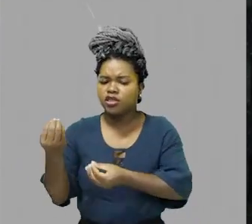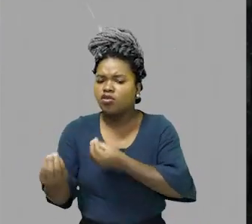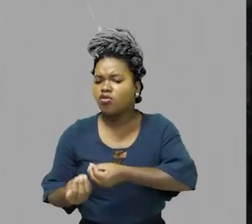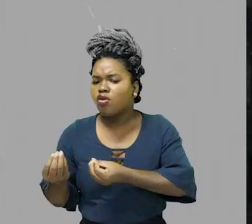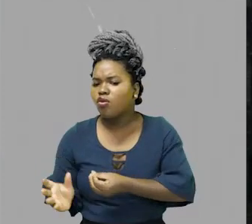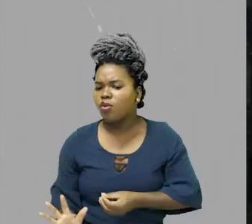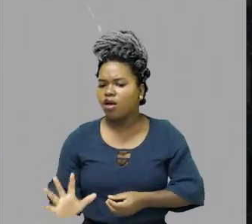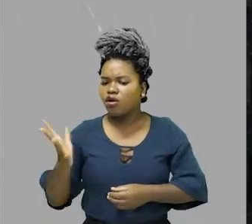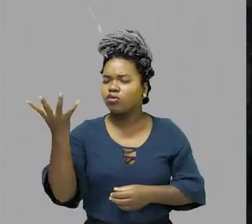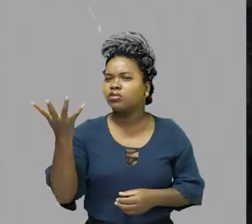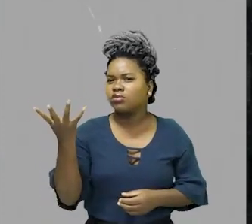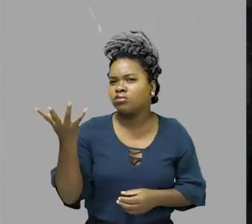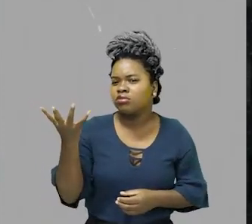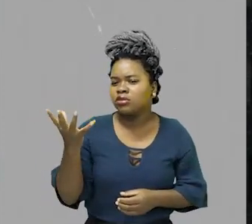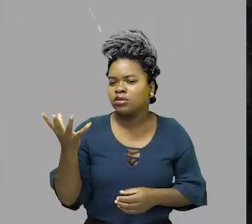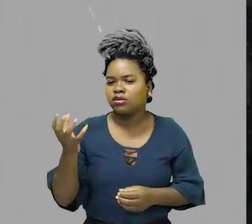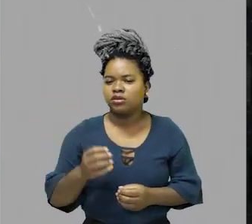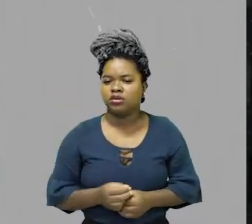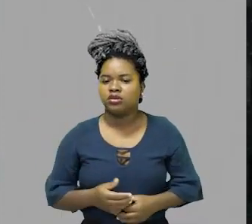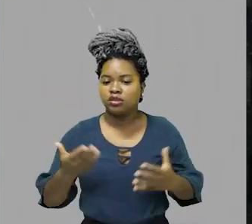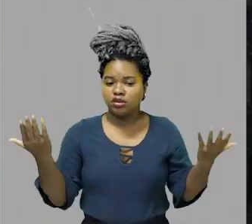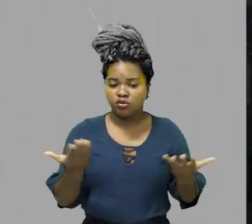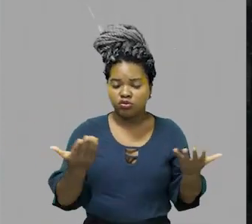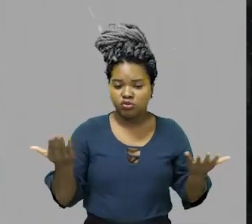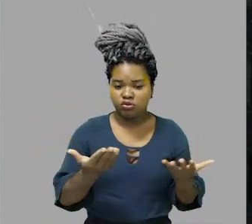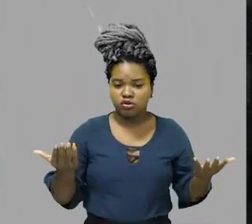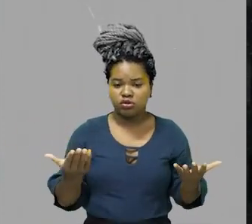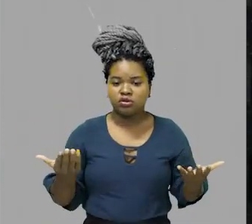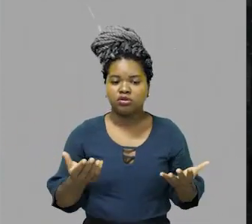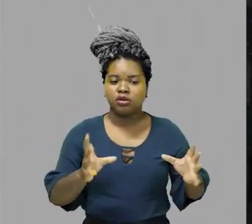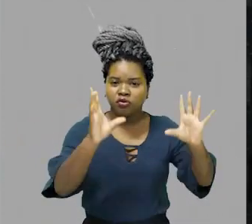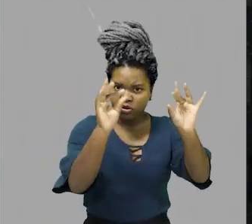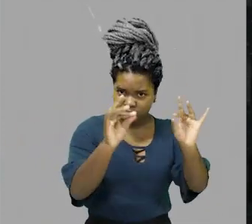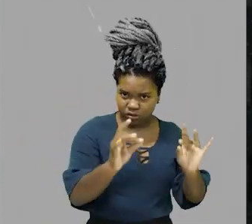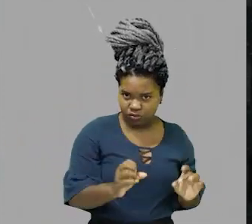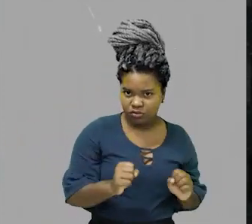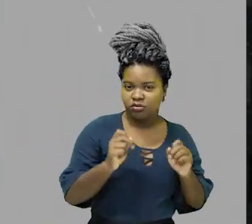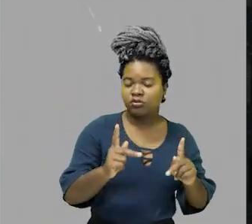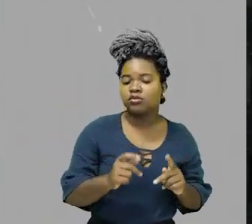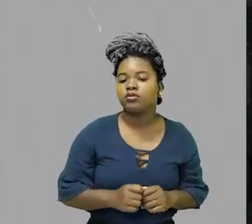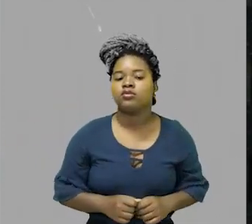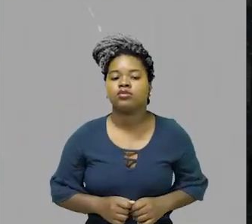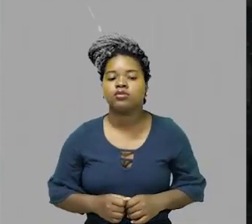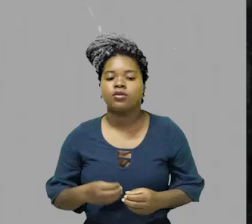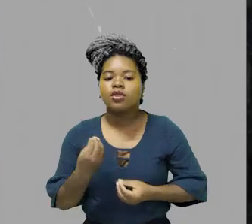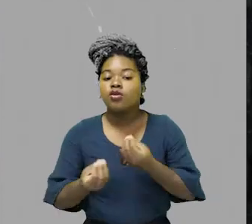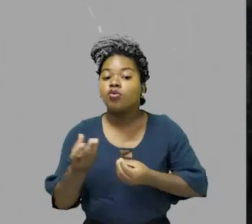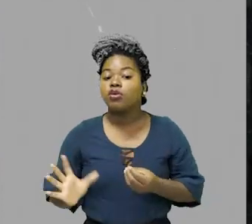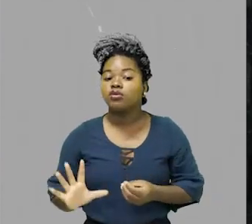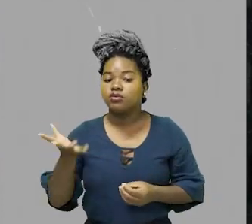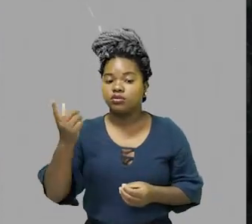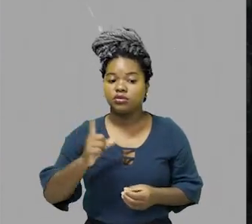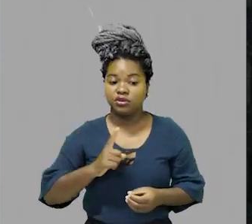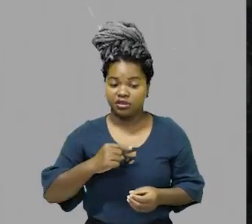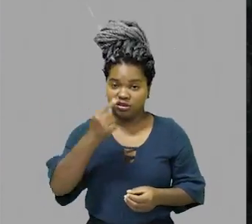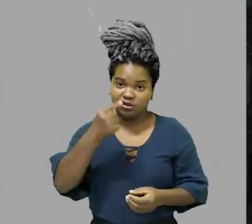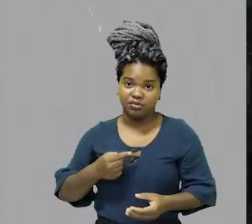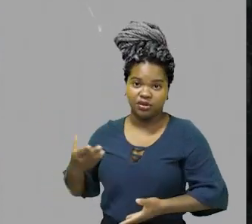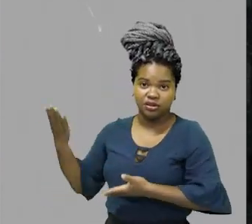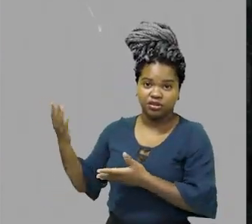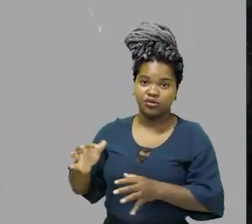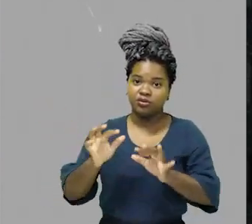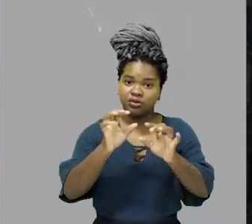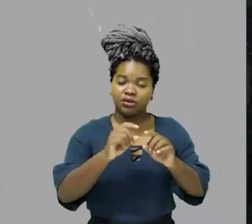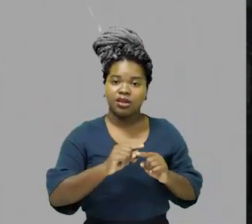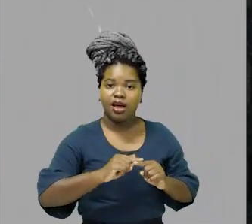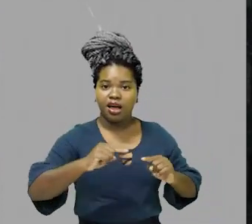os detalhes na aula anterior, que agora eu quero detalhar com vocês. Ocorre da seguinte maneira. Eu tenho aqui a fita de DNA,